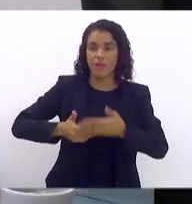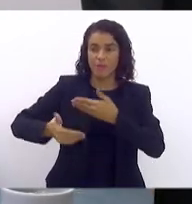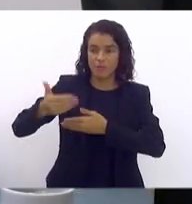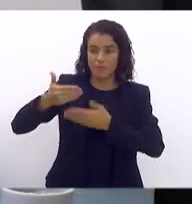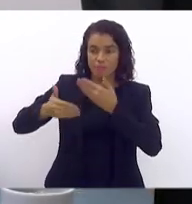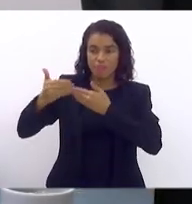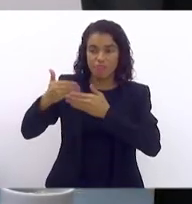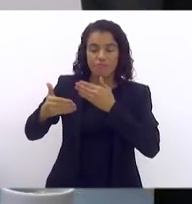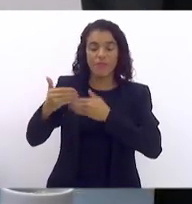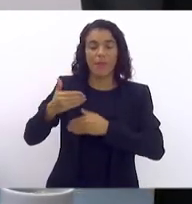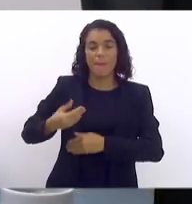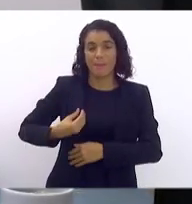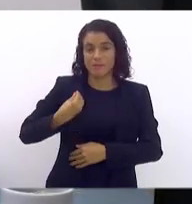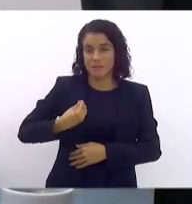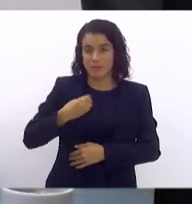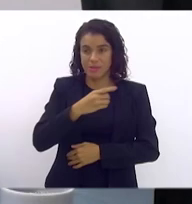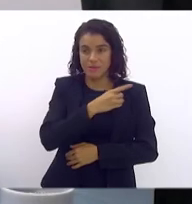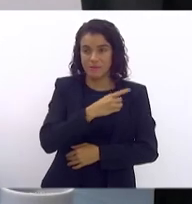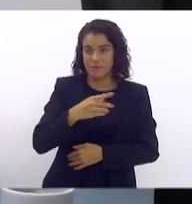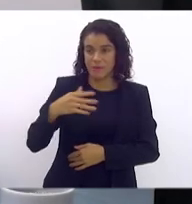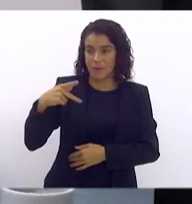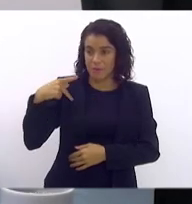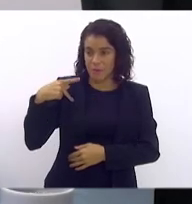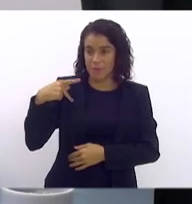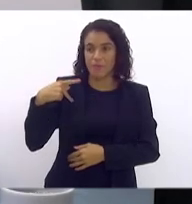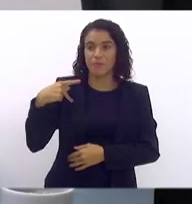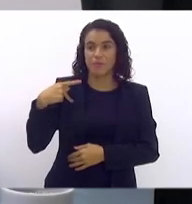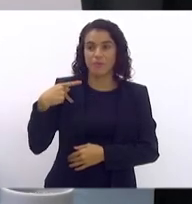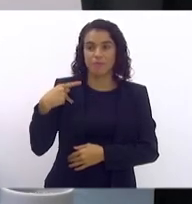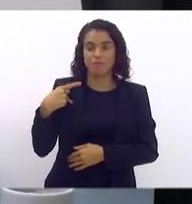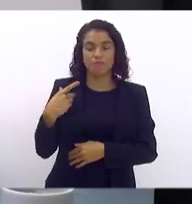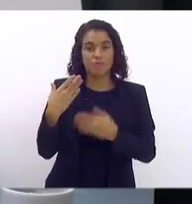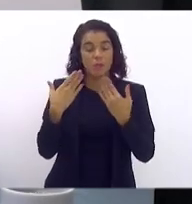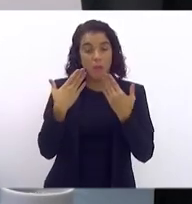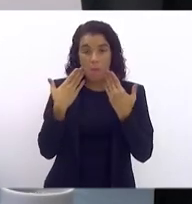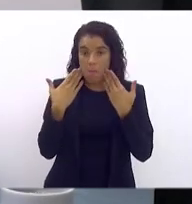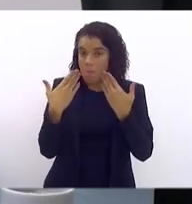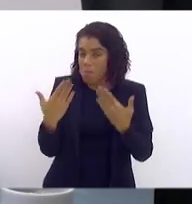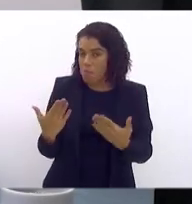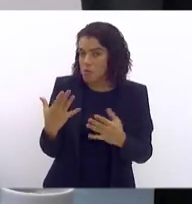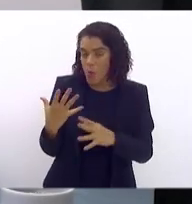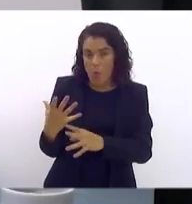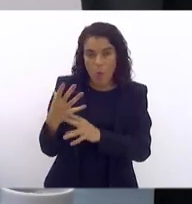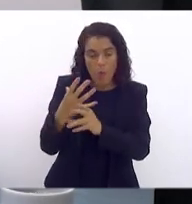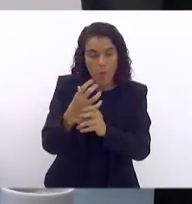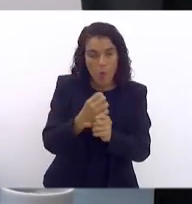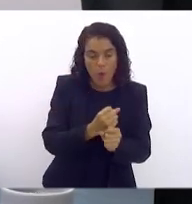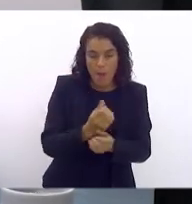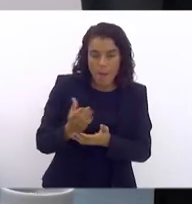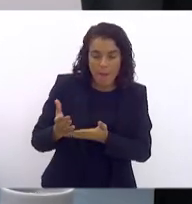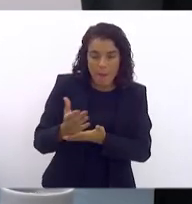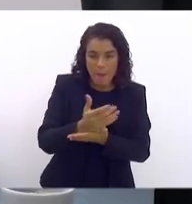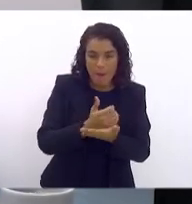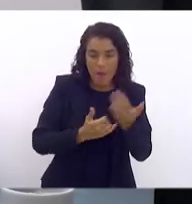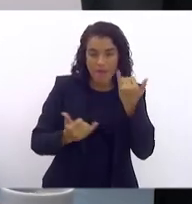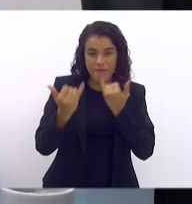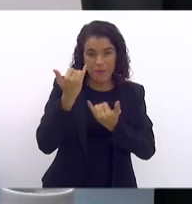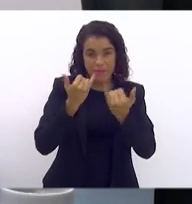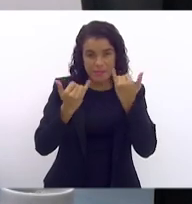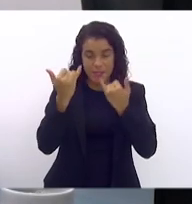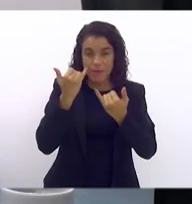a participação da Defensoria Pública que demonstrou dados relevantes com relação